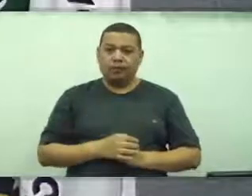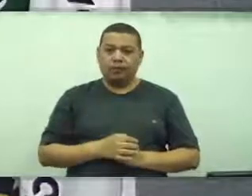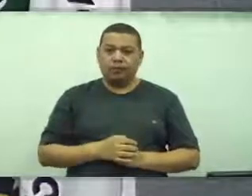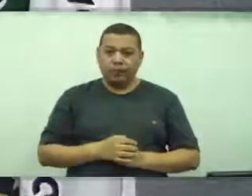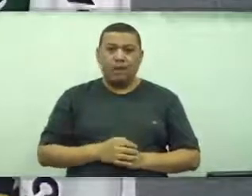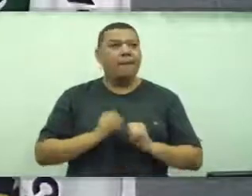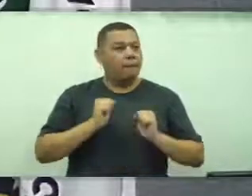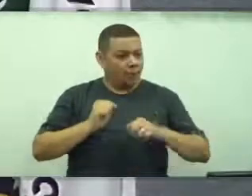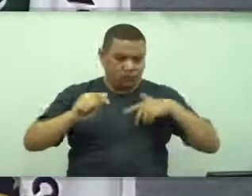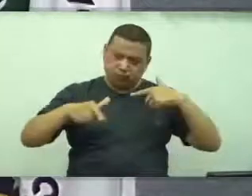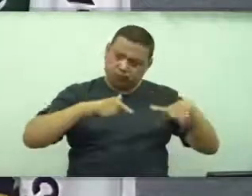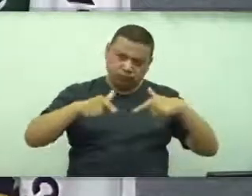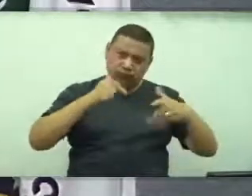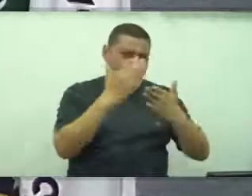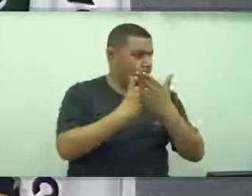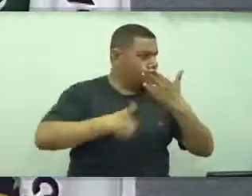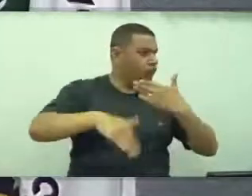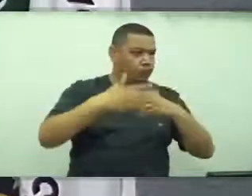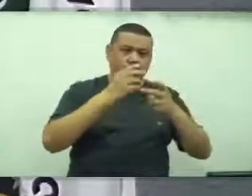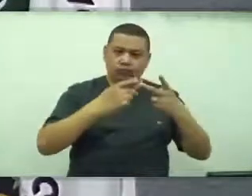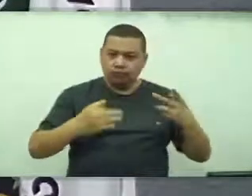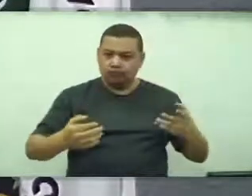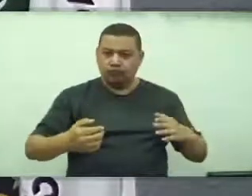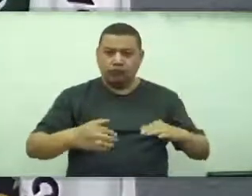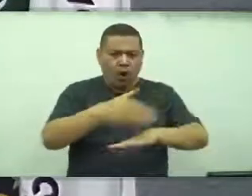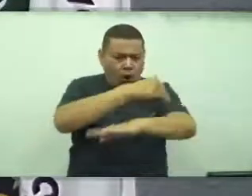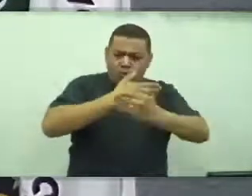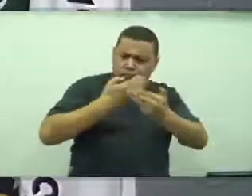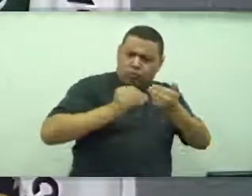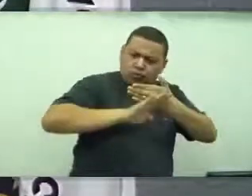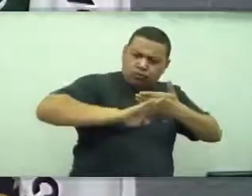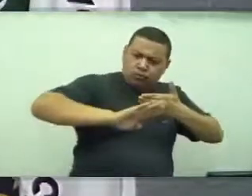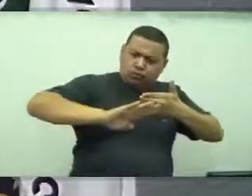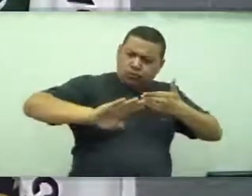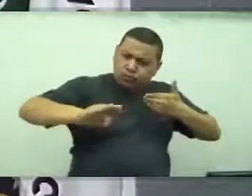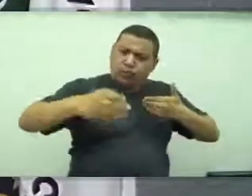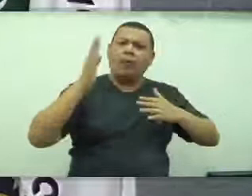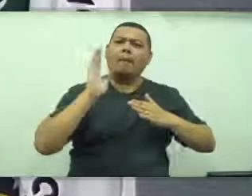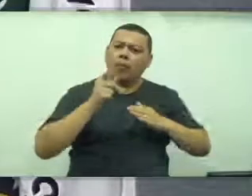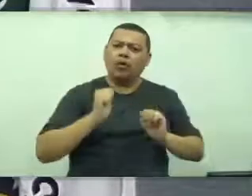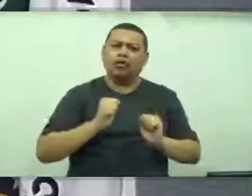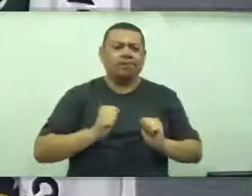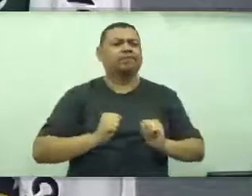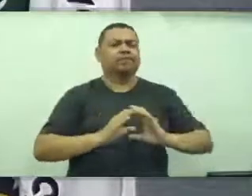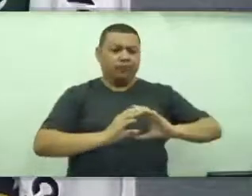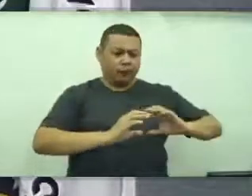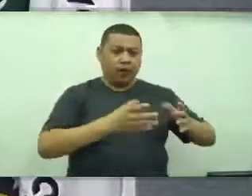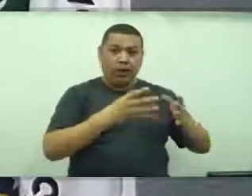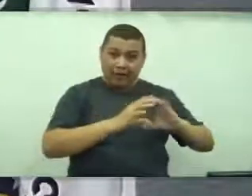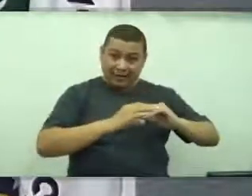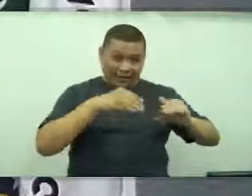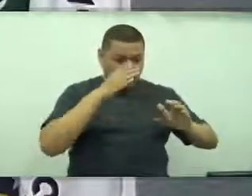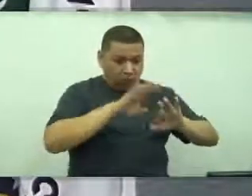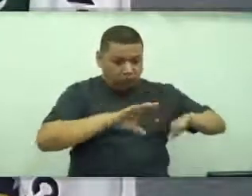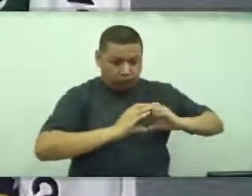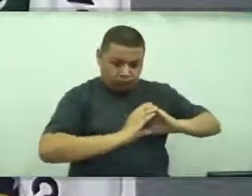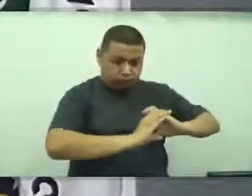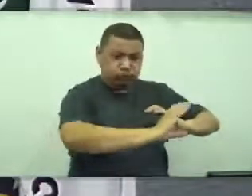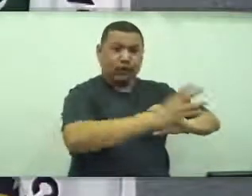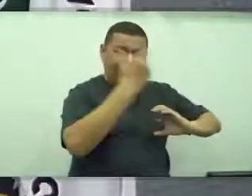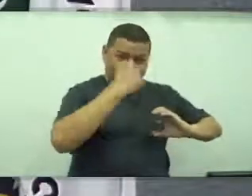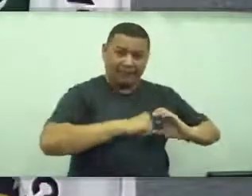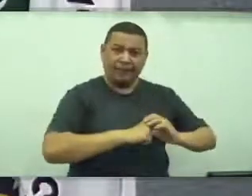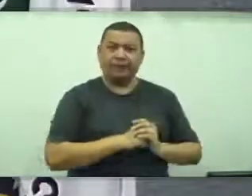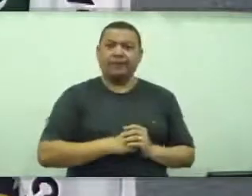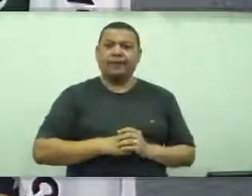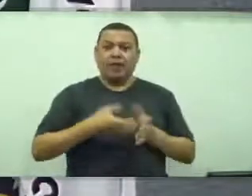toda a demanda do distrito do Riozinho, cascalhar as ruas, botar manilha em algumas travessias de ruas, pegar uma pá carregadeira,